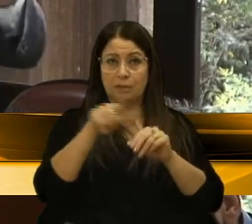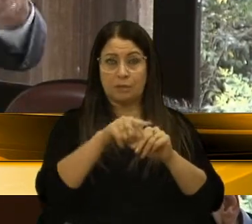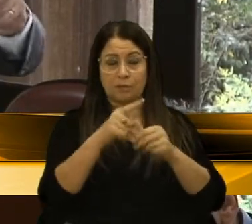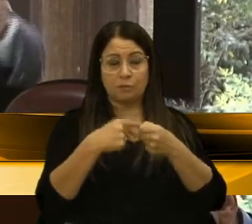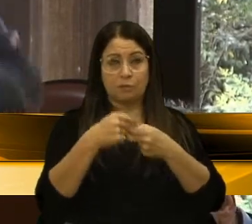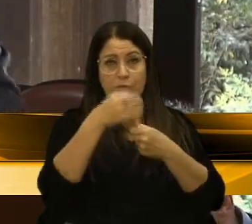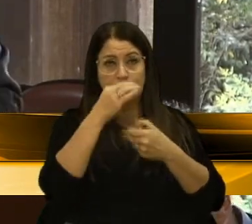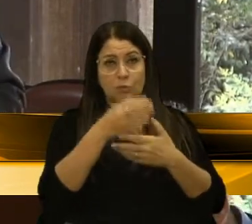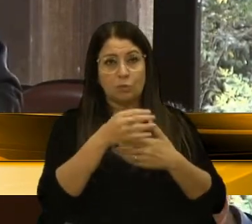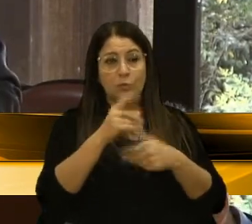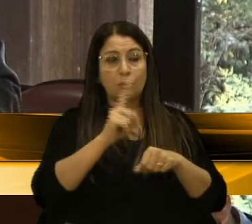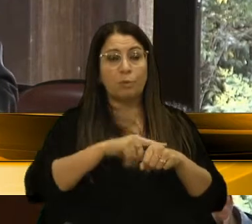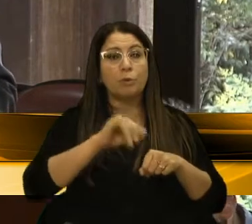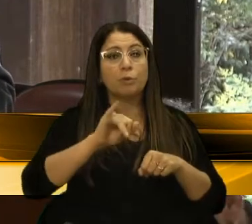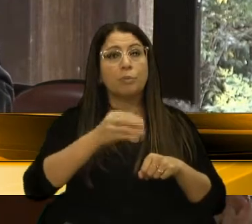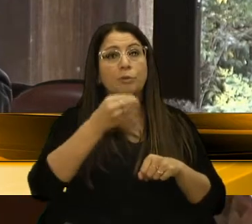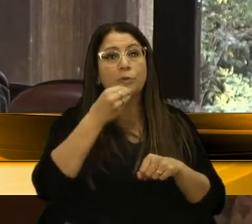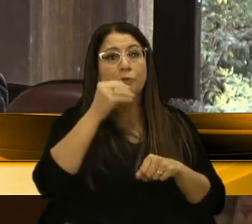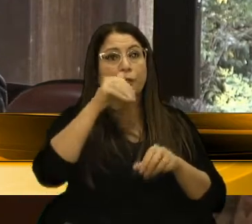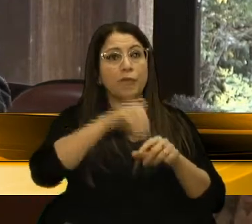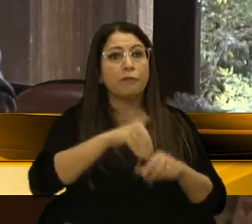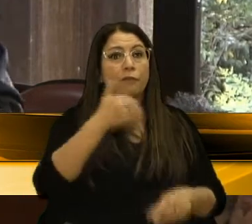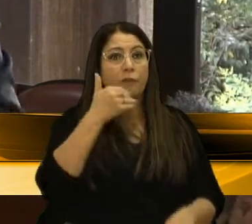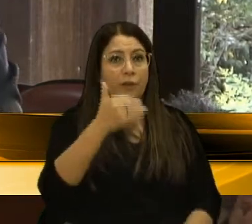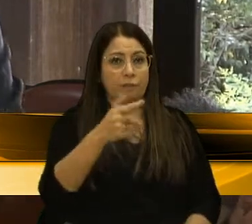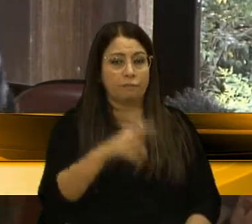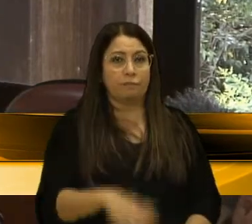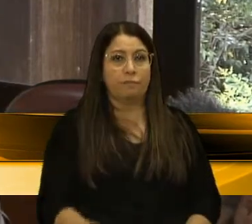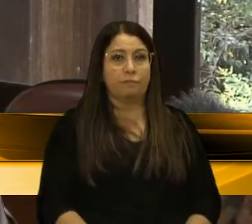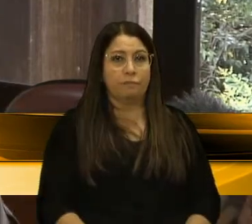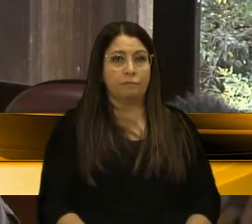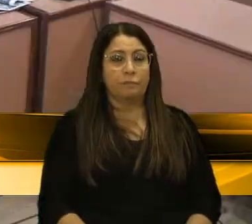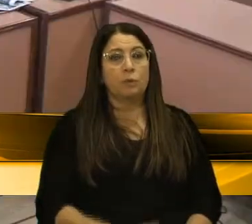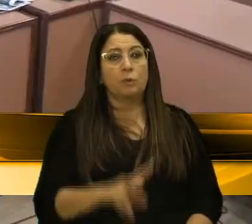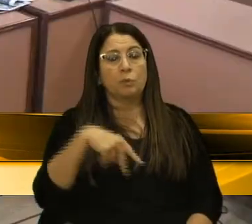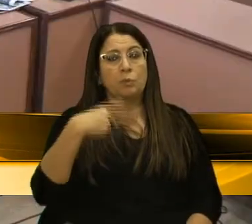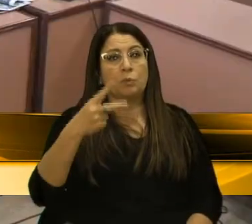momento oportuno, votarei favorável à medida, presidente. Próximo inscrito, vereador Arlindo.